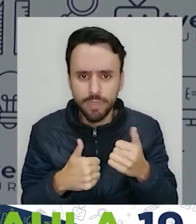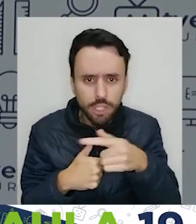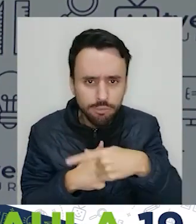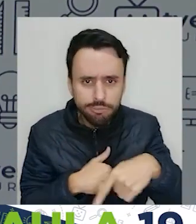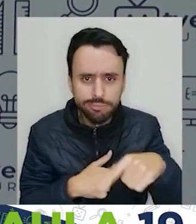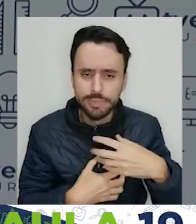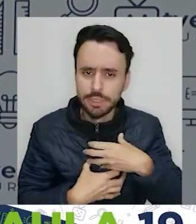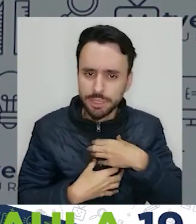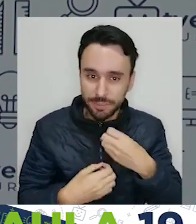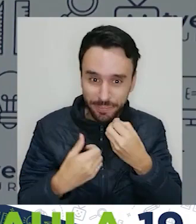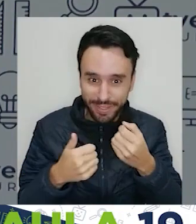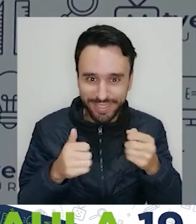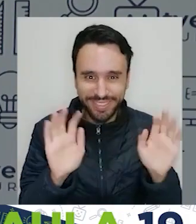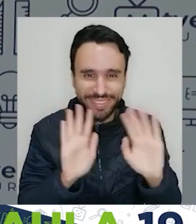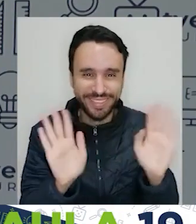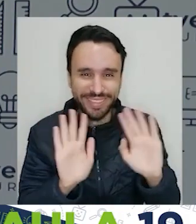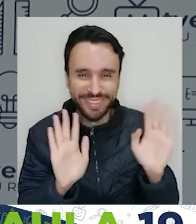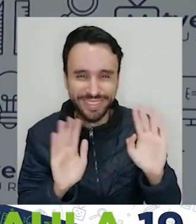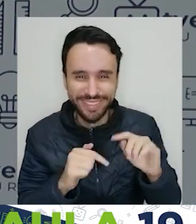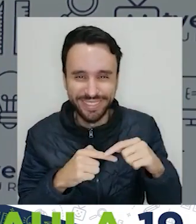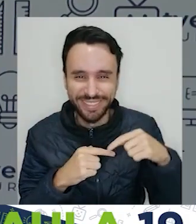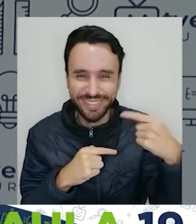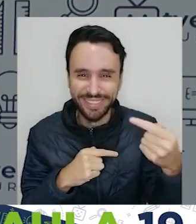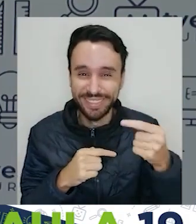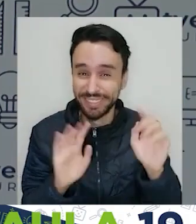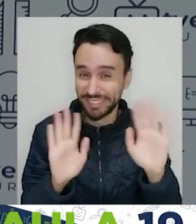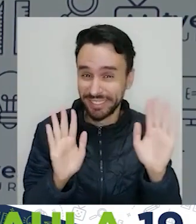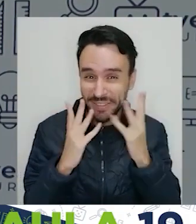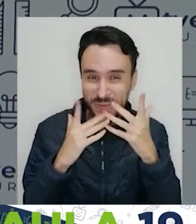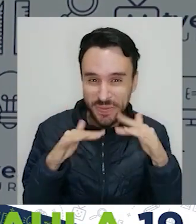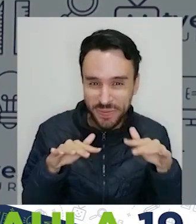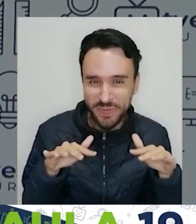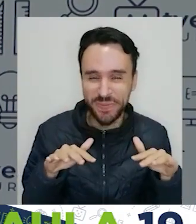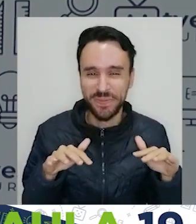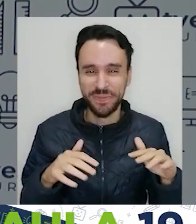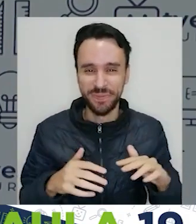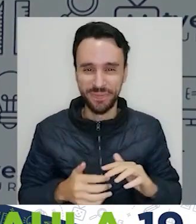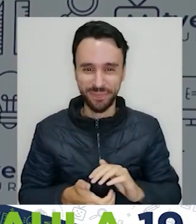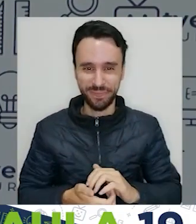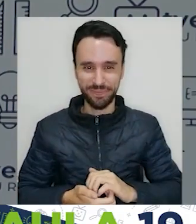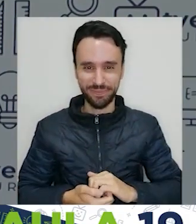e até a próxima aula. Tchau, crianças!